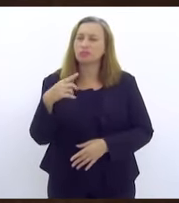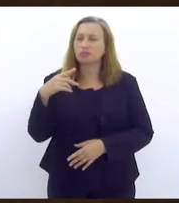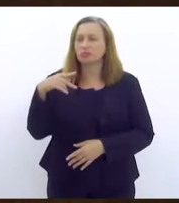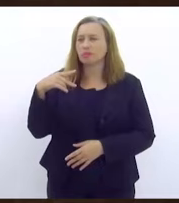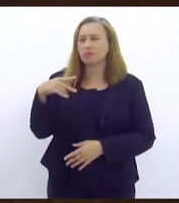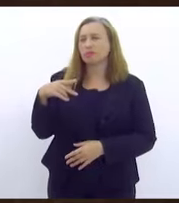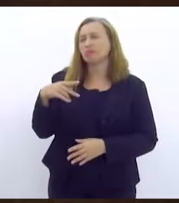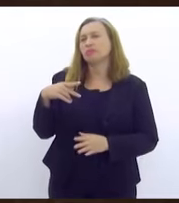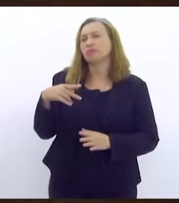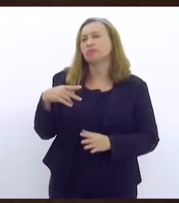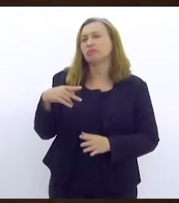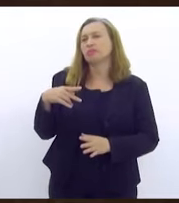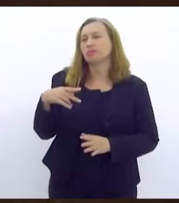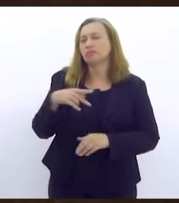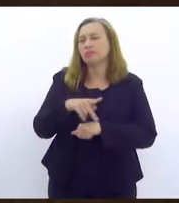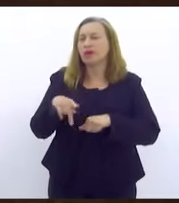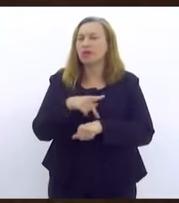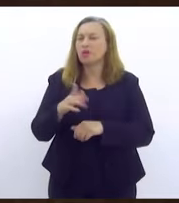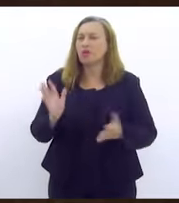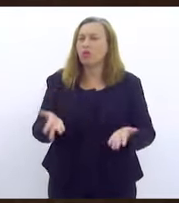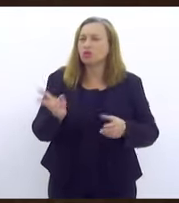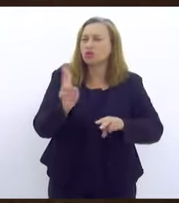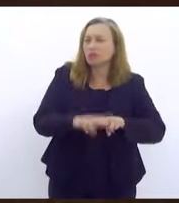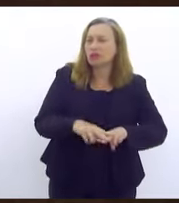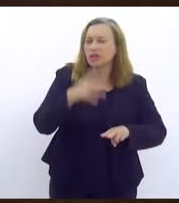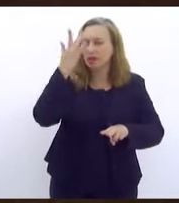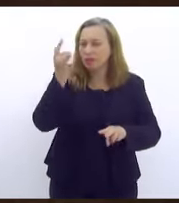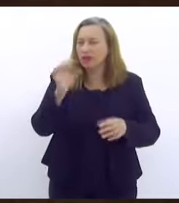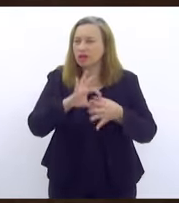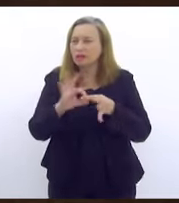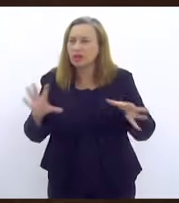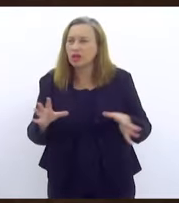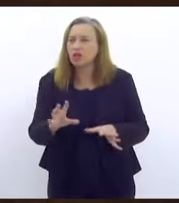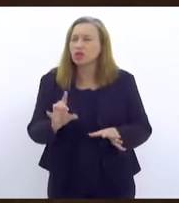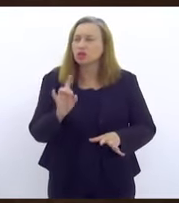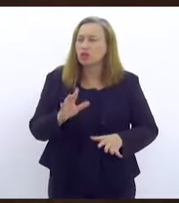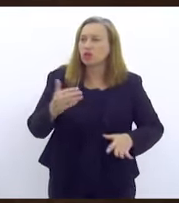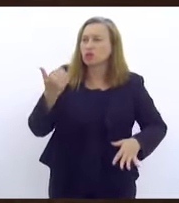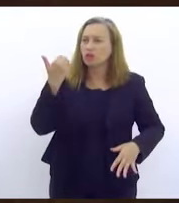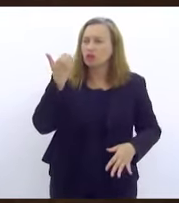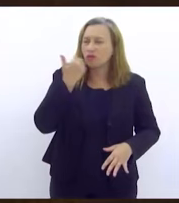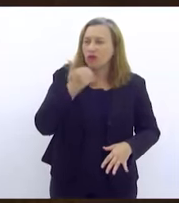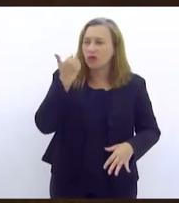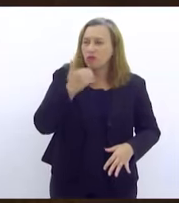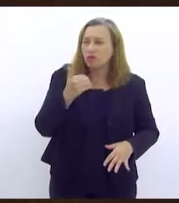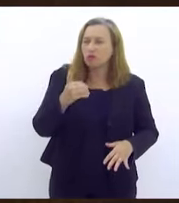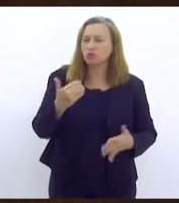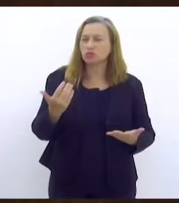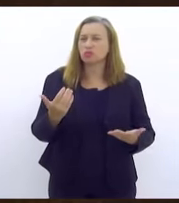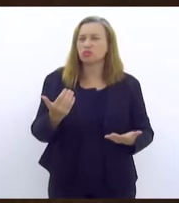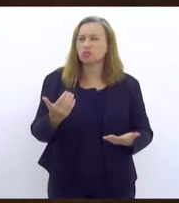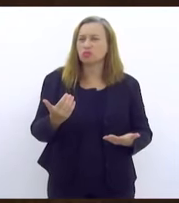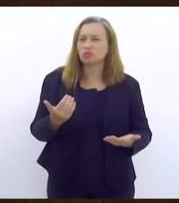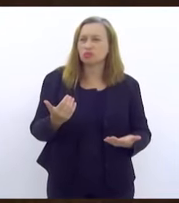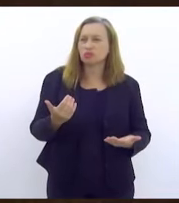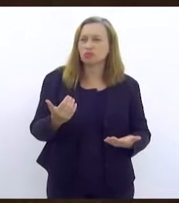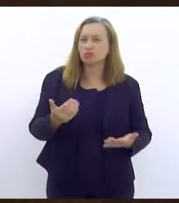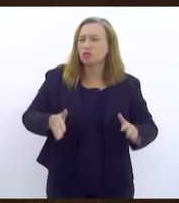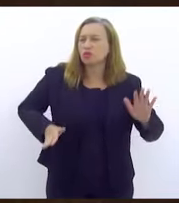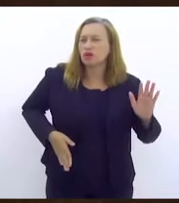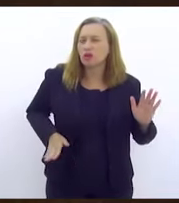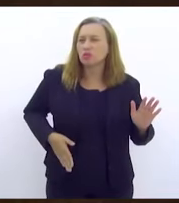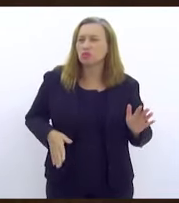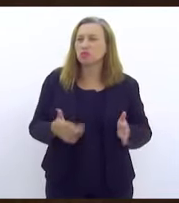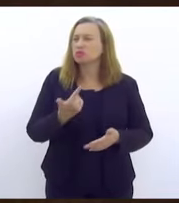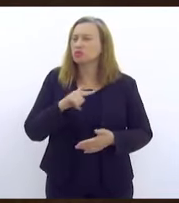hoje, amanhã está solto, porra. Só que, porra, o vagabundo, o monstro, o marginal, eu não sei nem qualificar. Não é nem ser